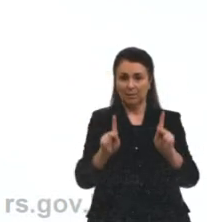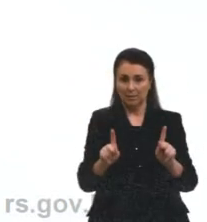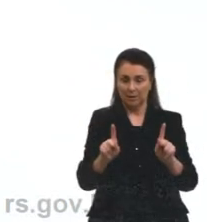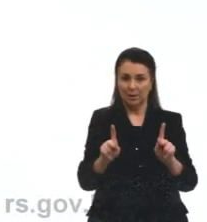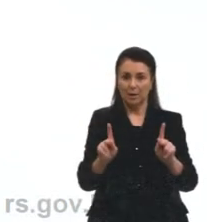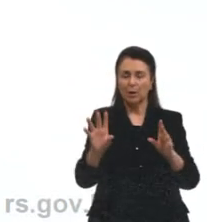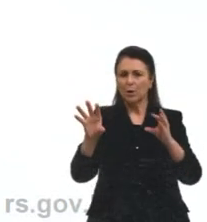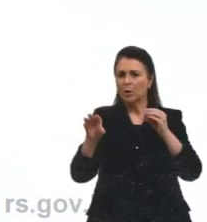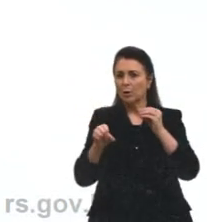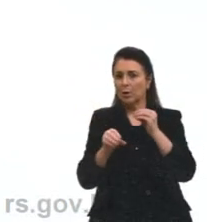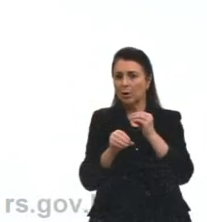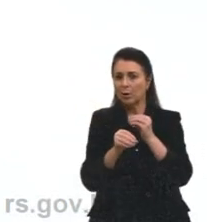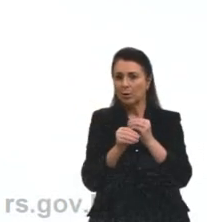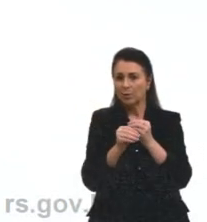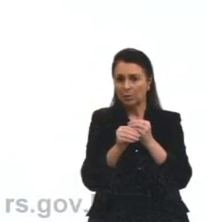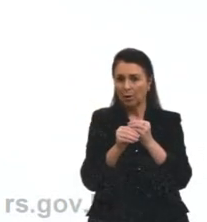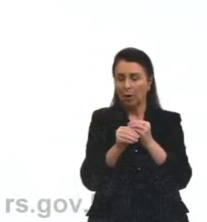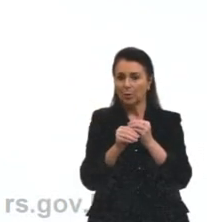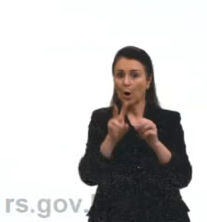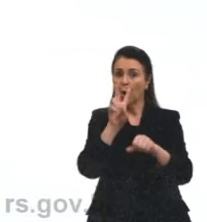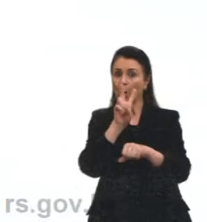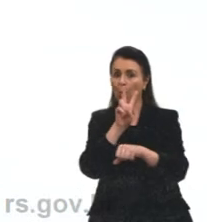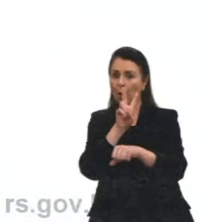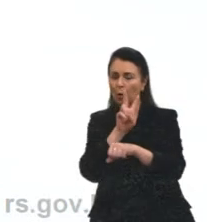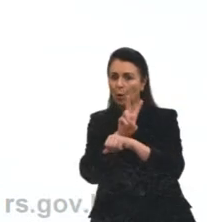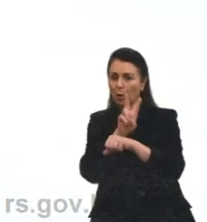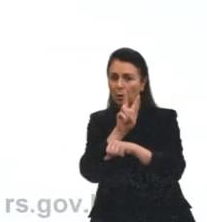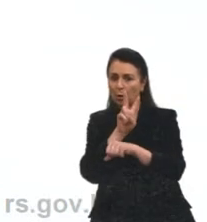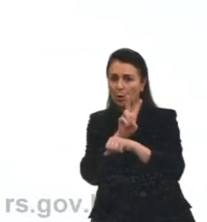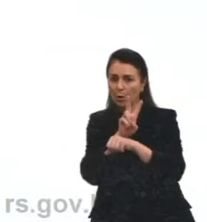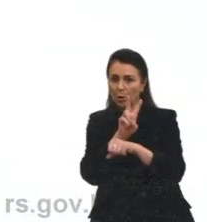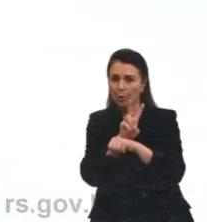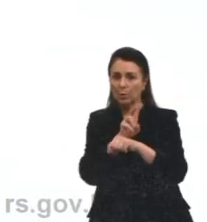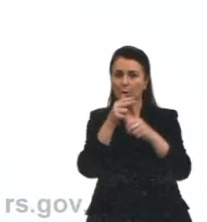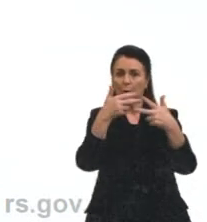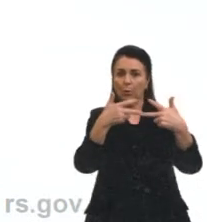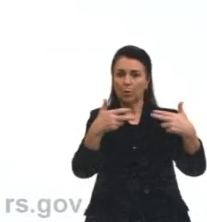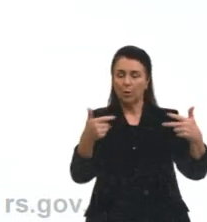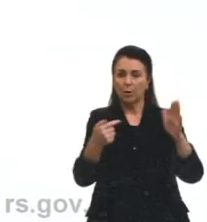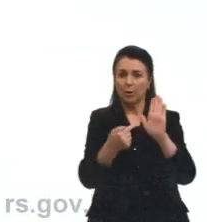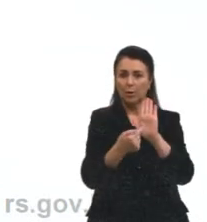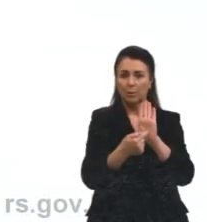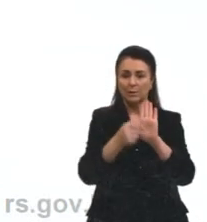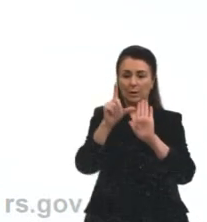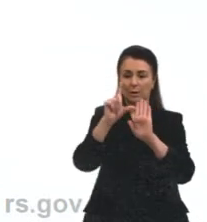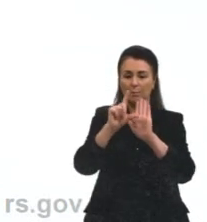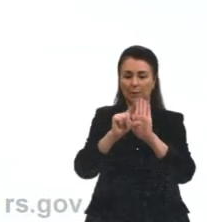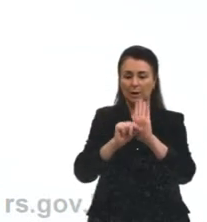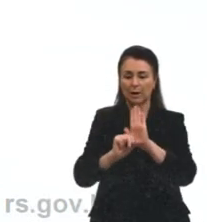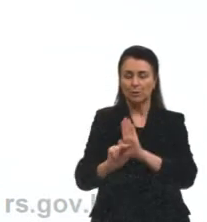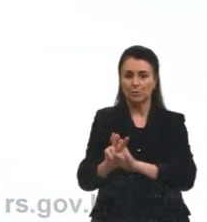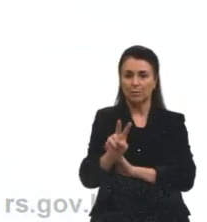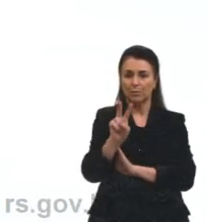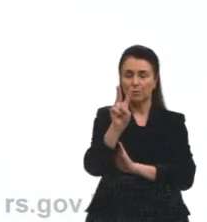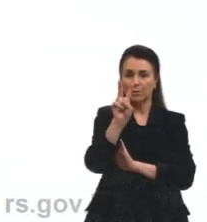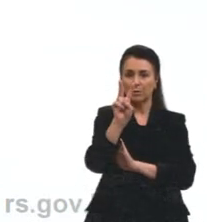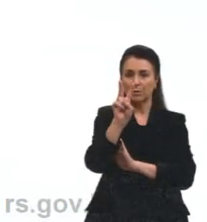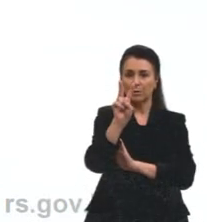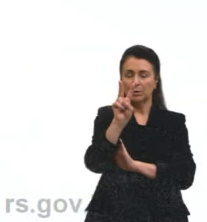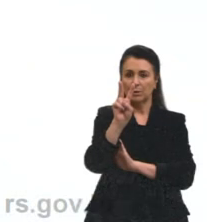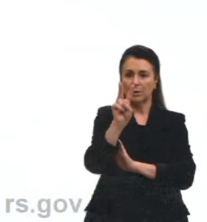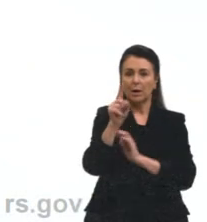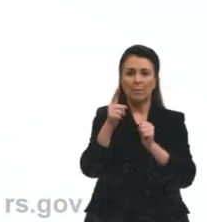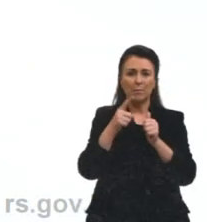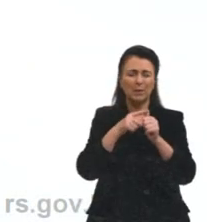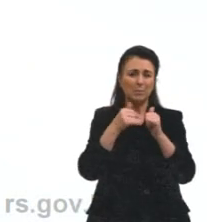Considere as seguintes afirmativas elementos que apresentam baixo valores da da